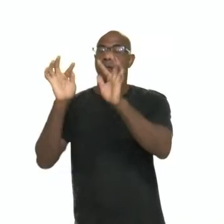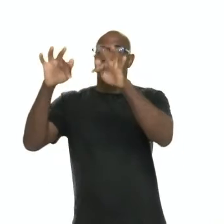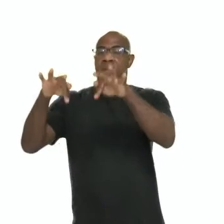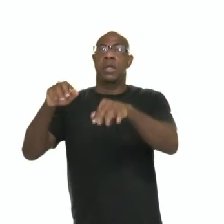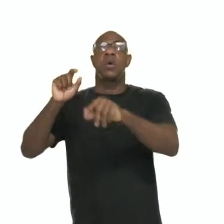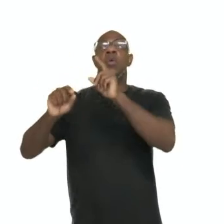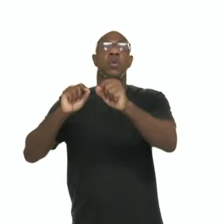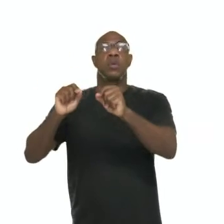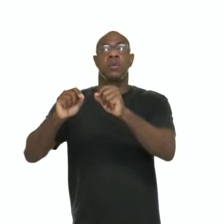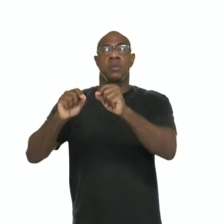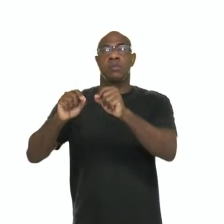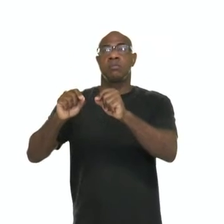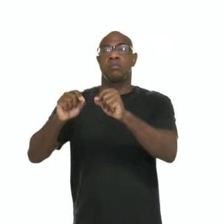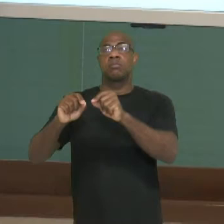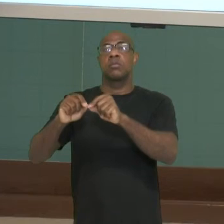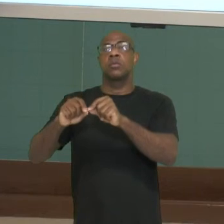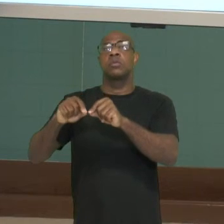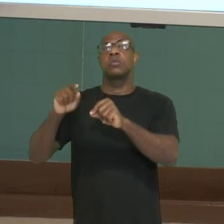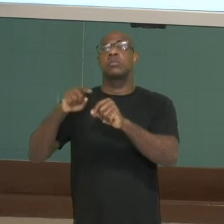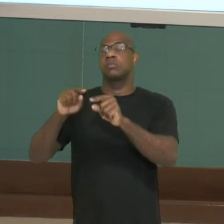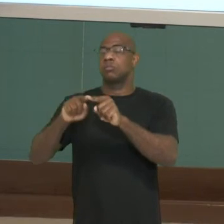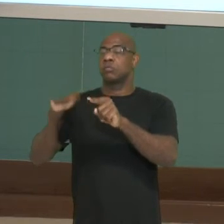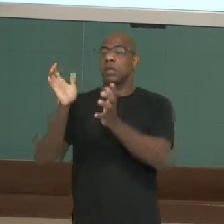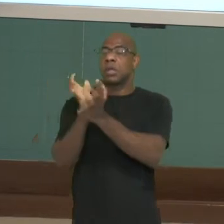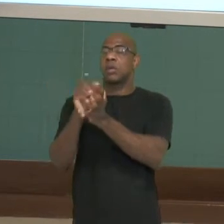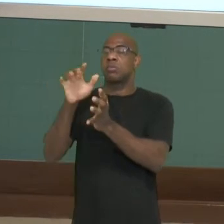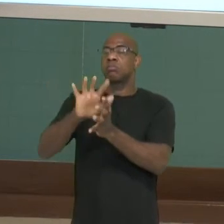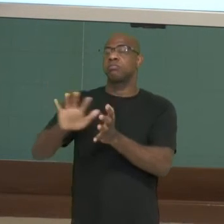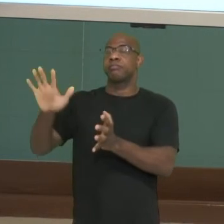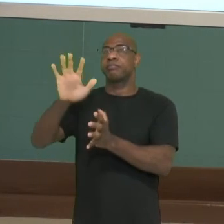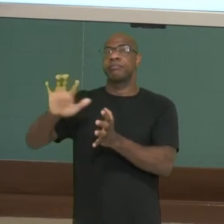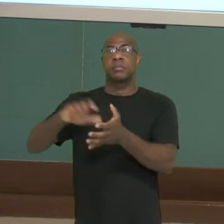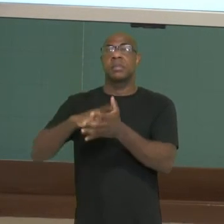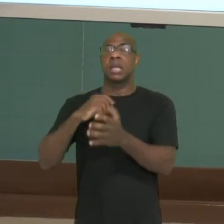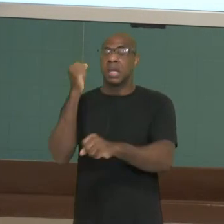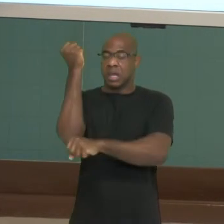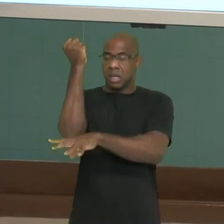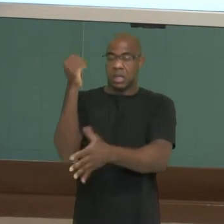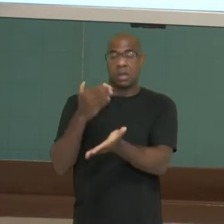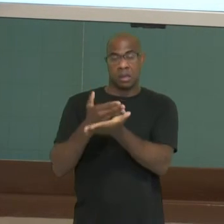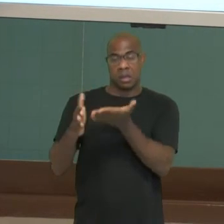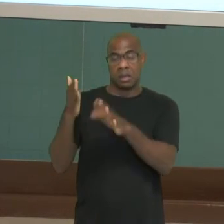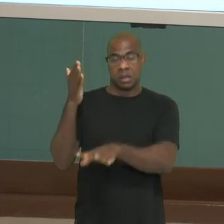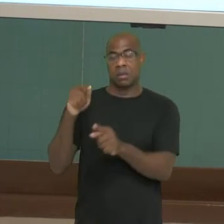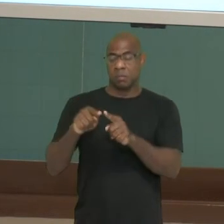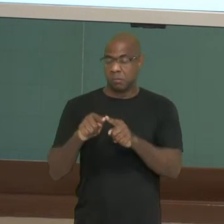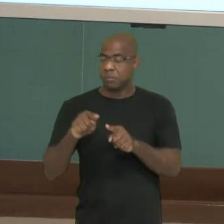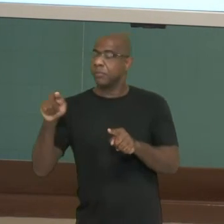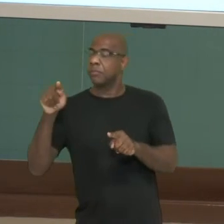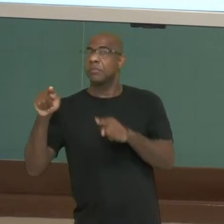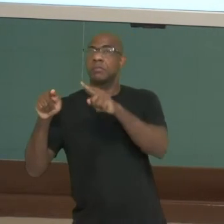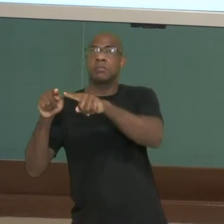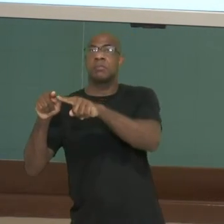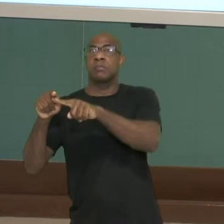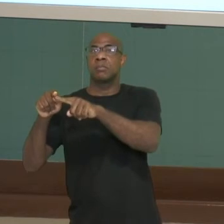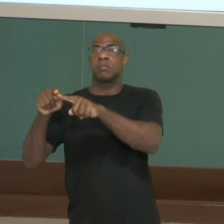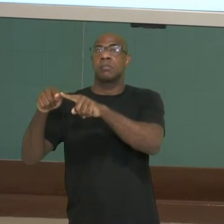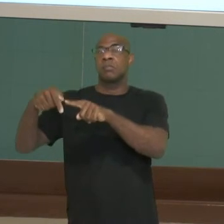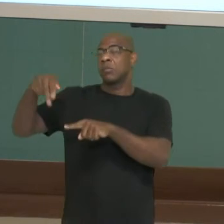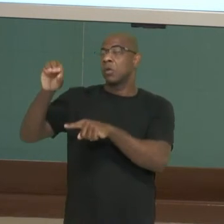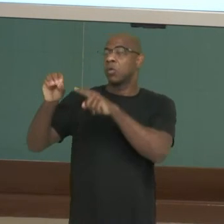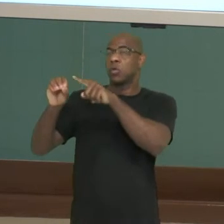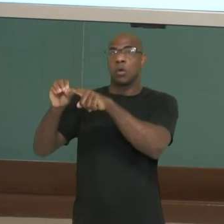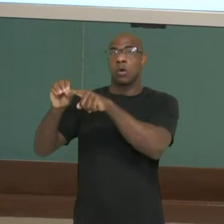nos cladogramas, tá? Então, os terminais aqui, a raiz, da raiz nós vamos ao